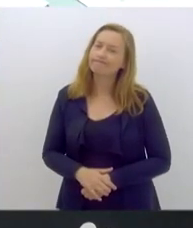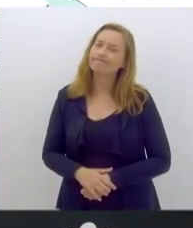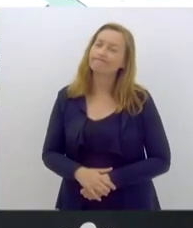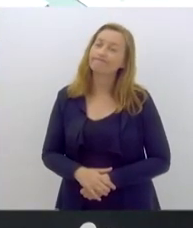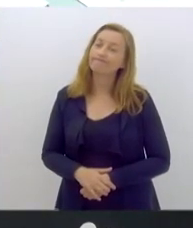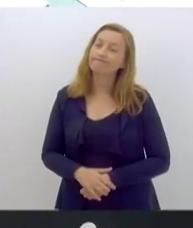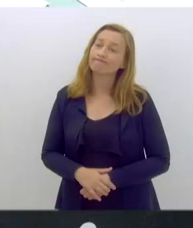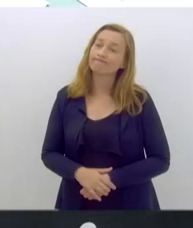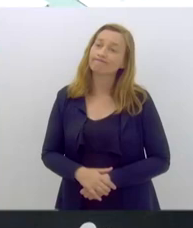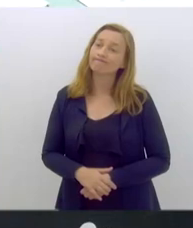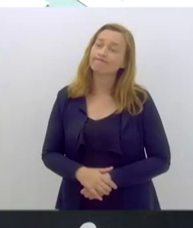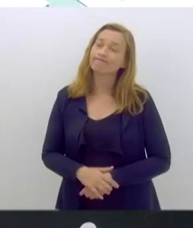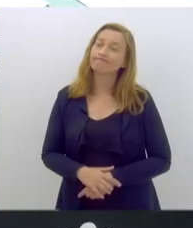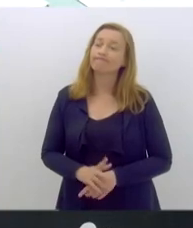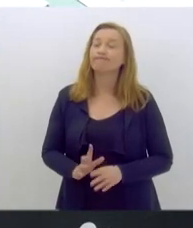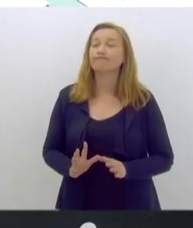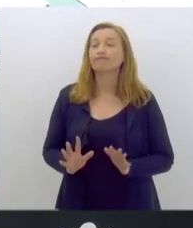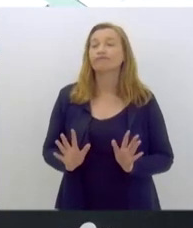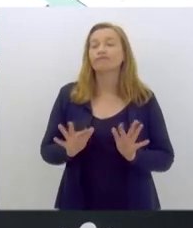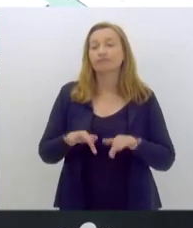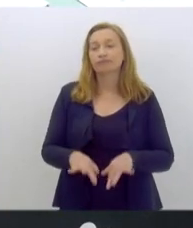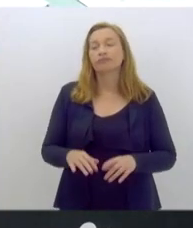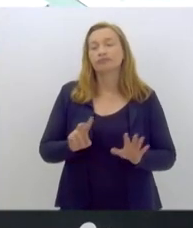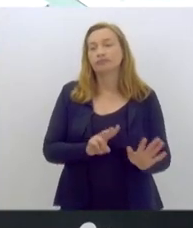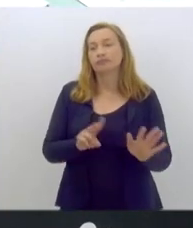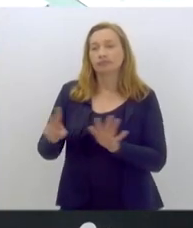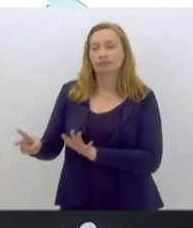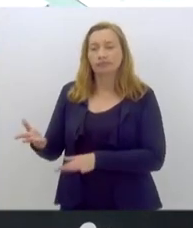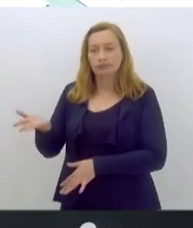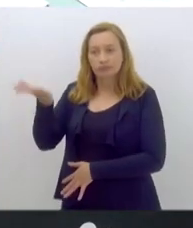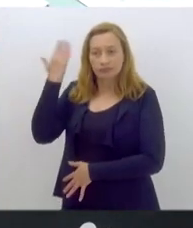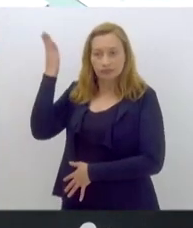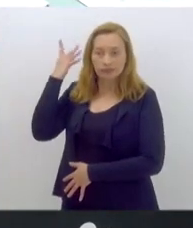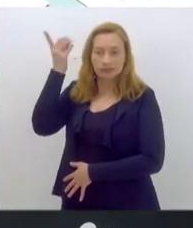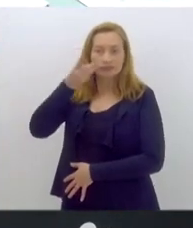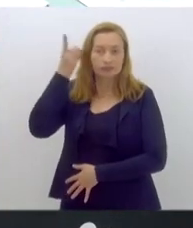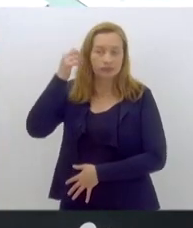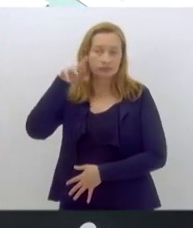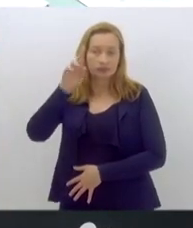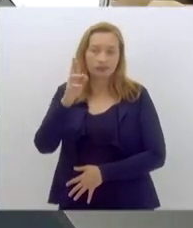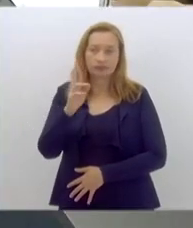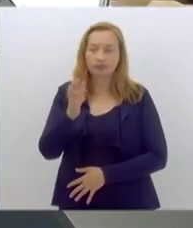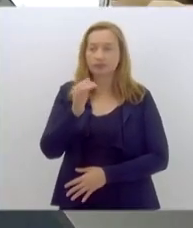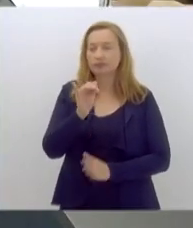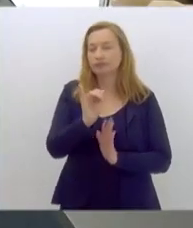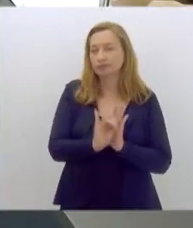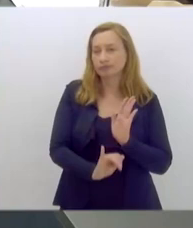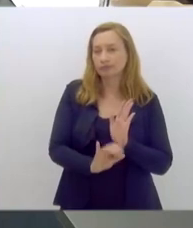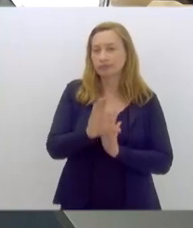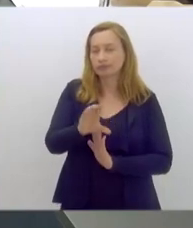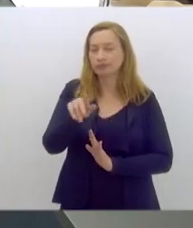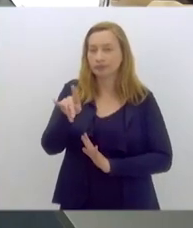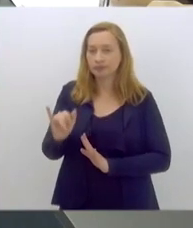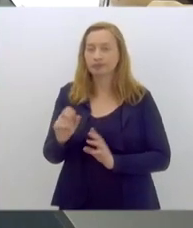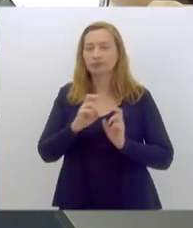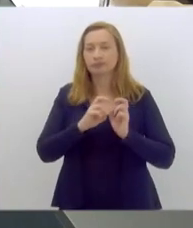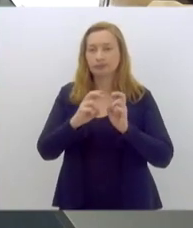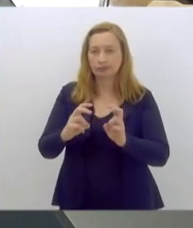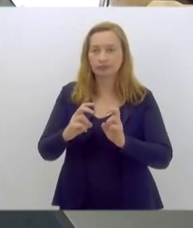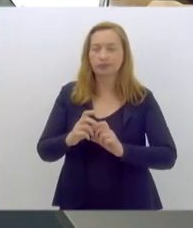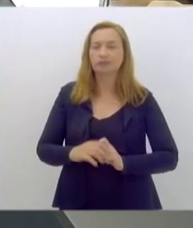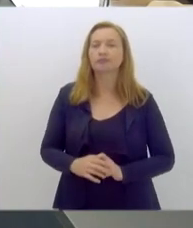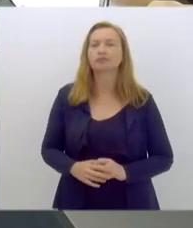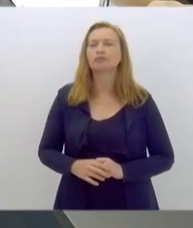nós fechamos a semana passada deputada Leomar o relatório final da CPI dos trens